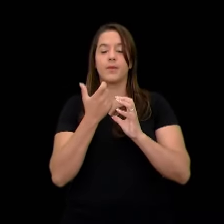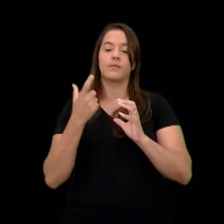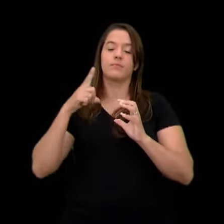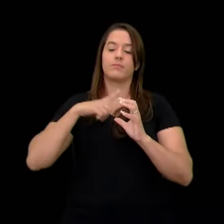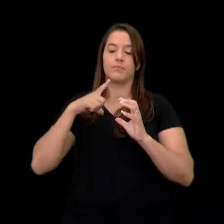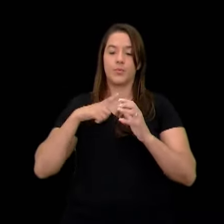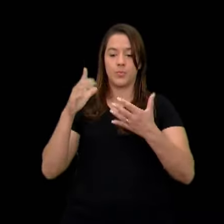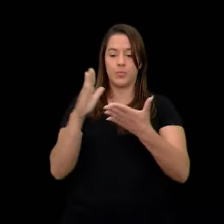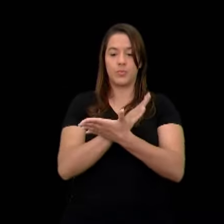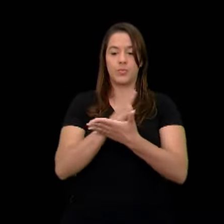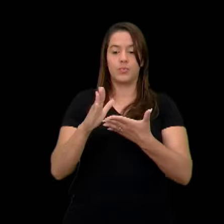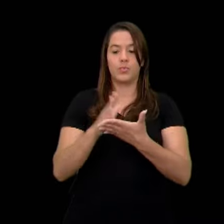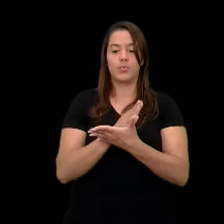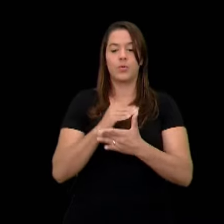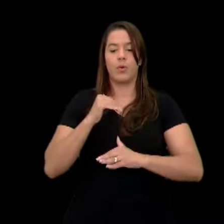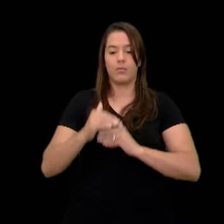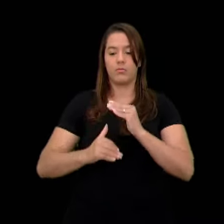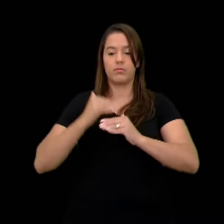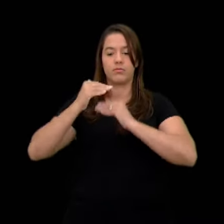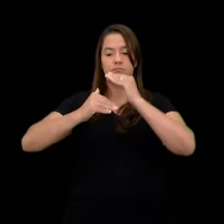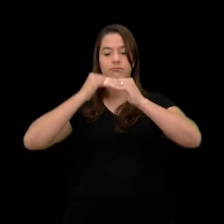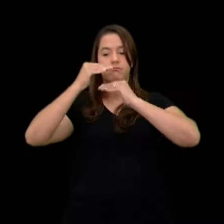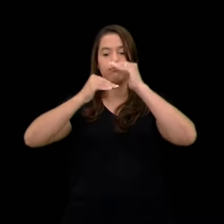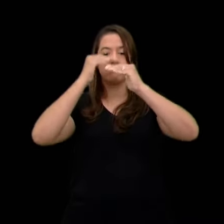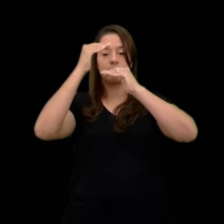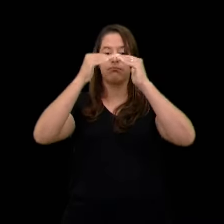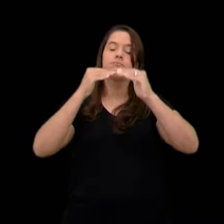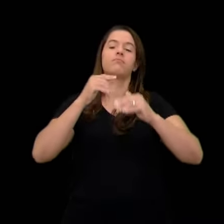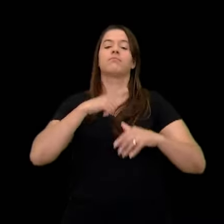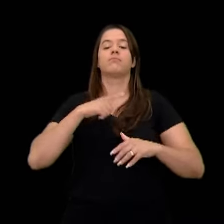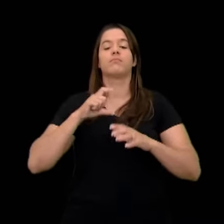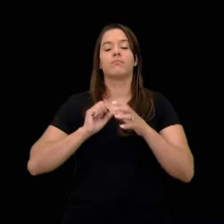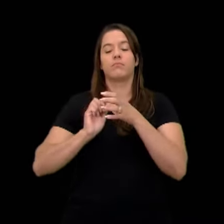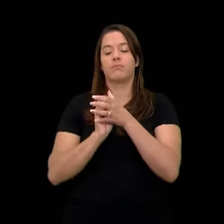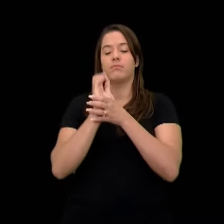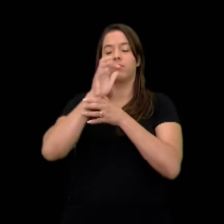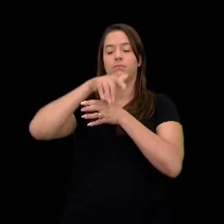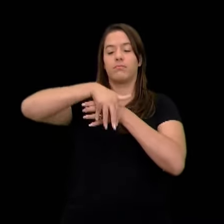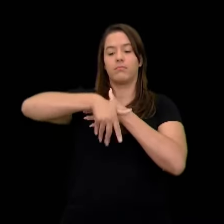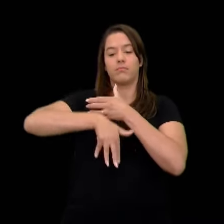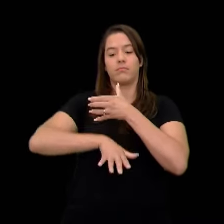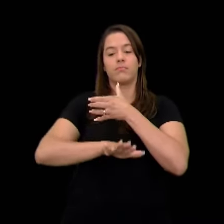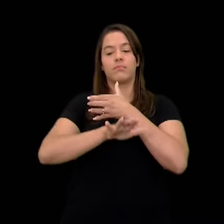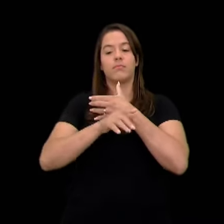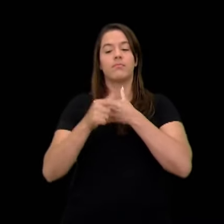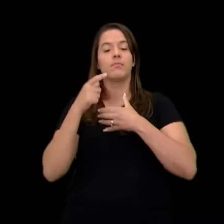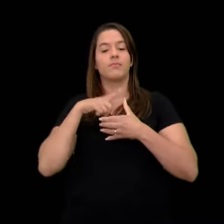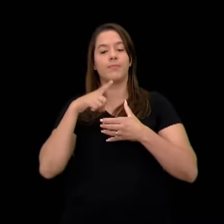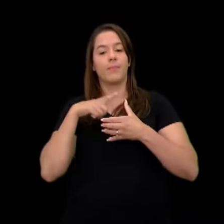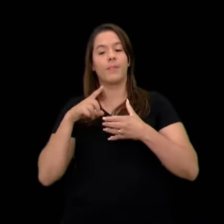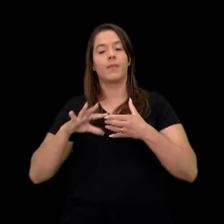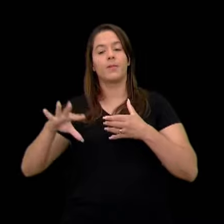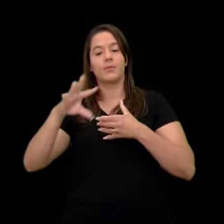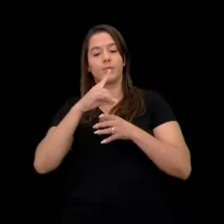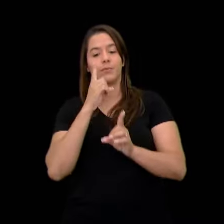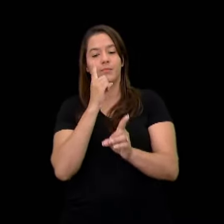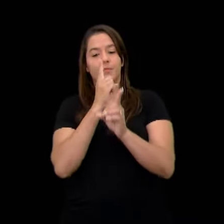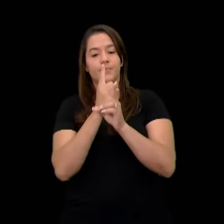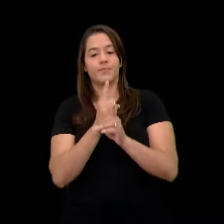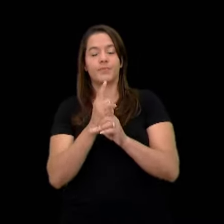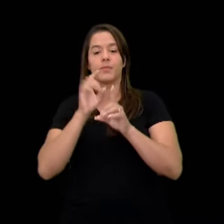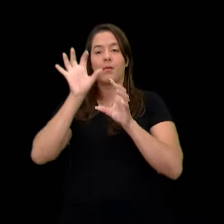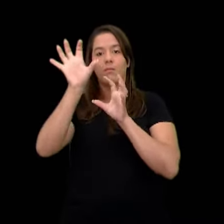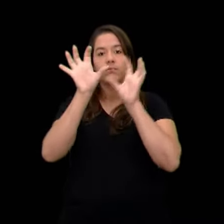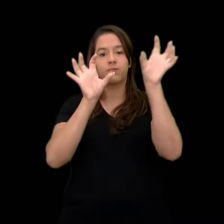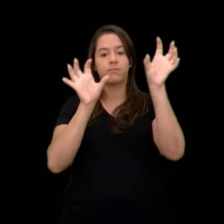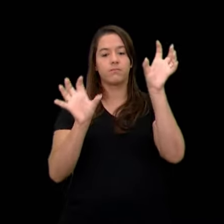tem, né, o processo de tectonismo e de vulcanismo, né? A gente observa aí também onde está a localização dos continentes.